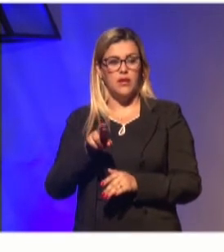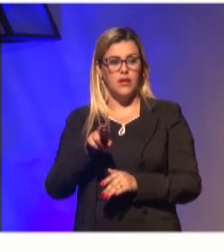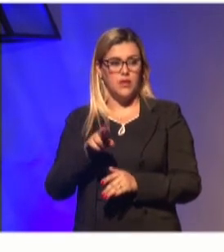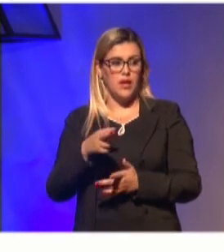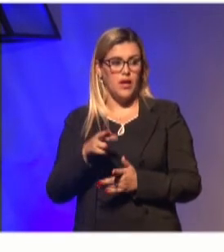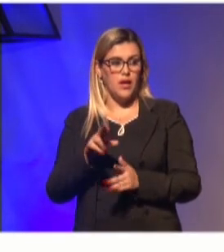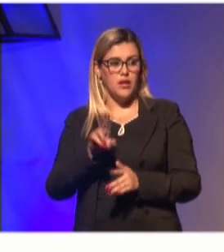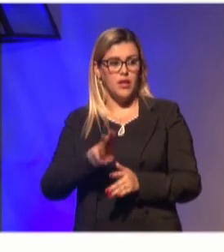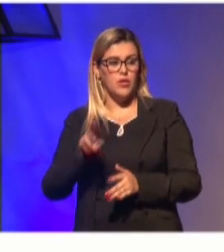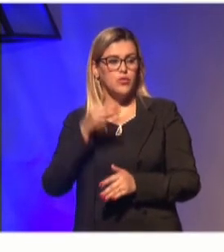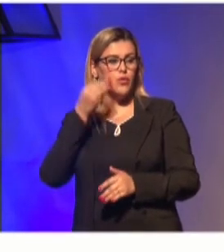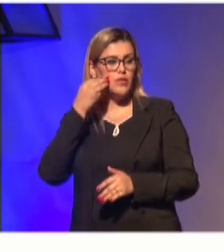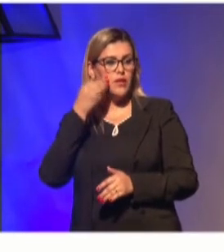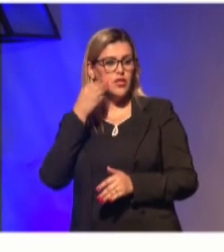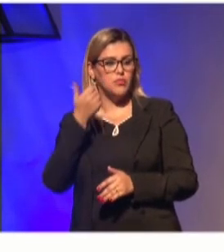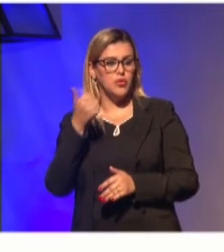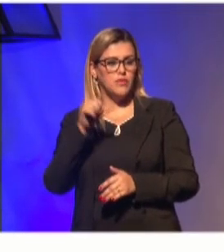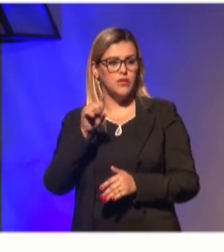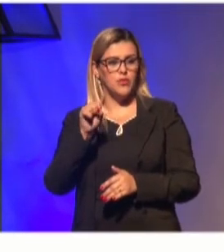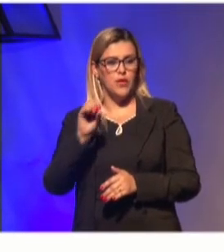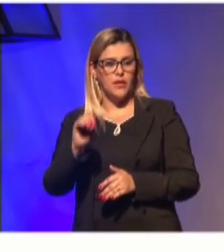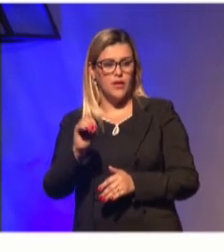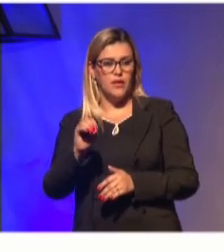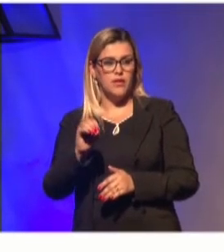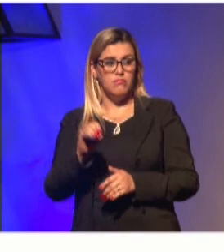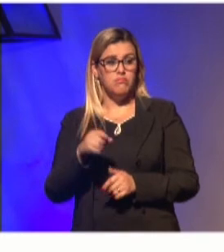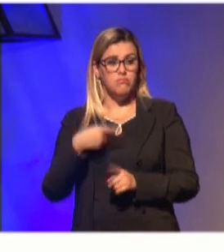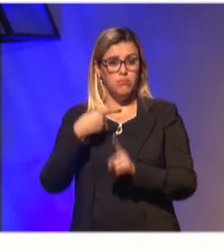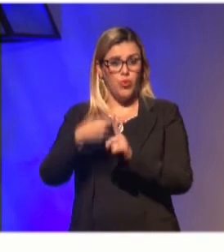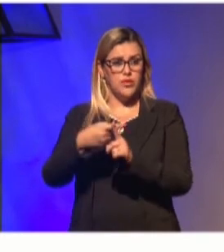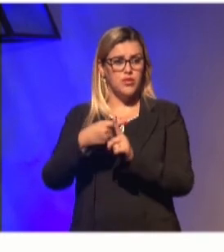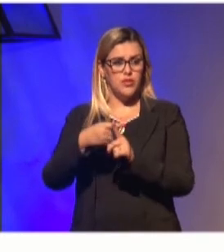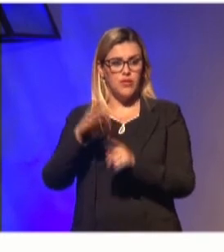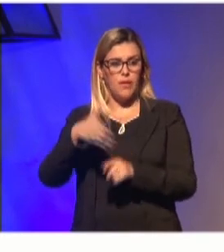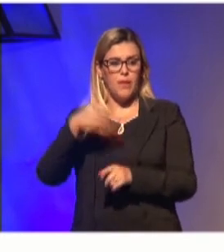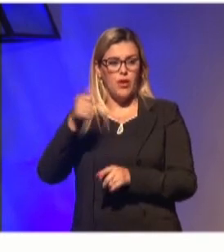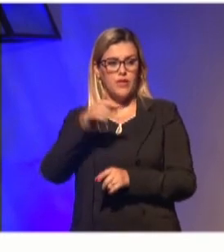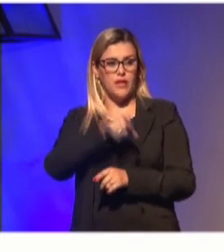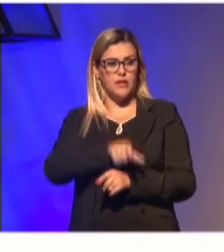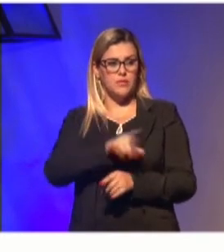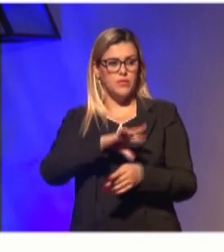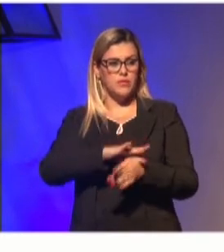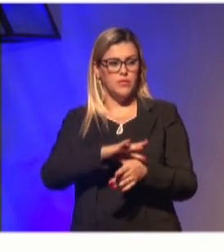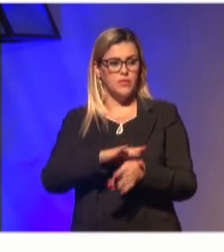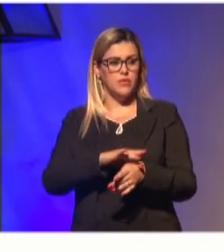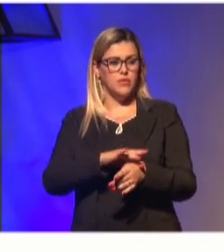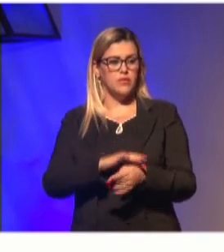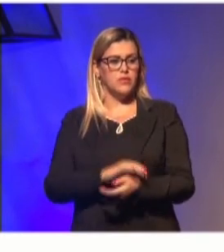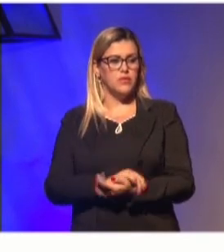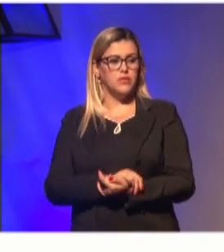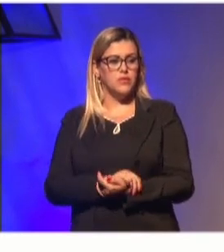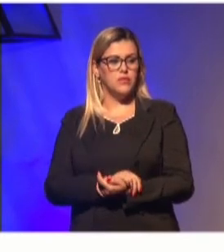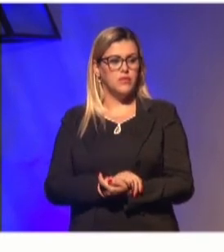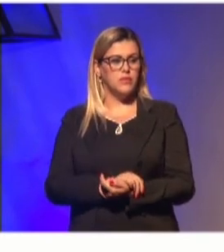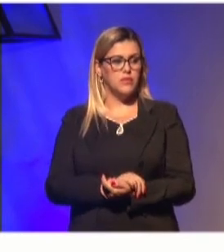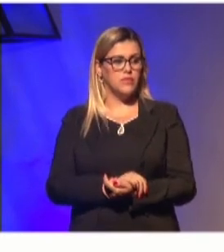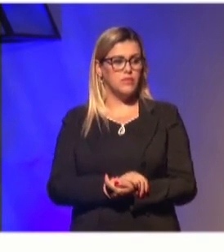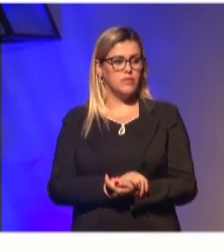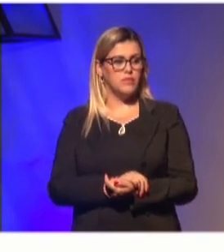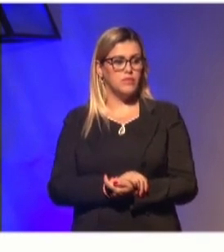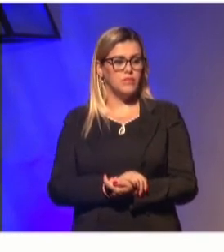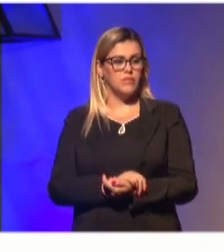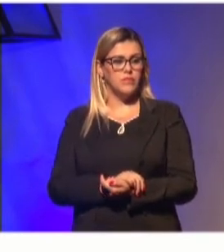usando o comprimento de onda de 780, teve um efeito lá positivo na melhora desses pacientes. Saindo da Pedro,